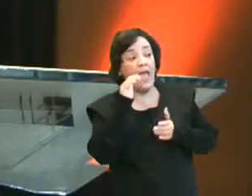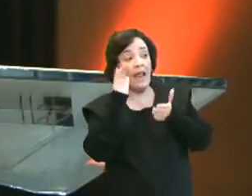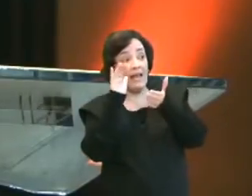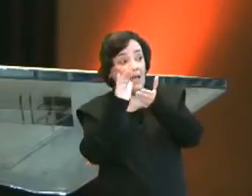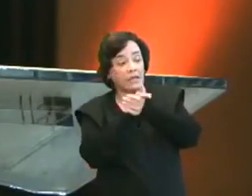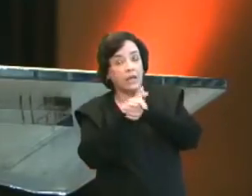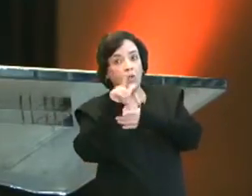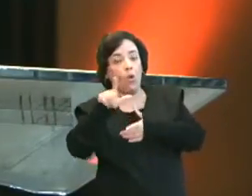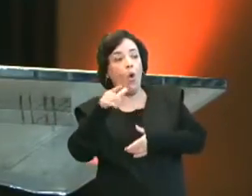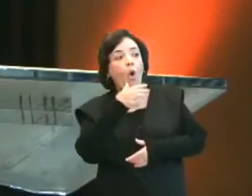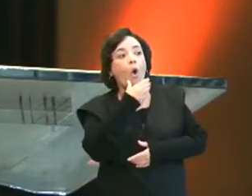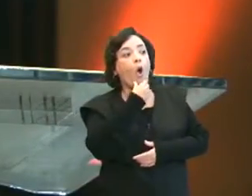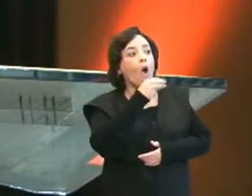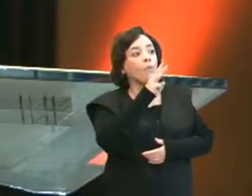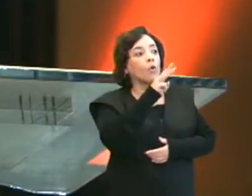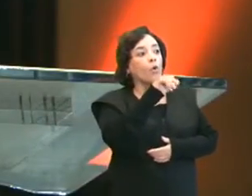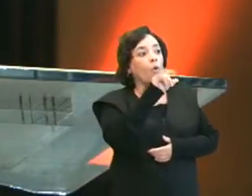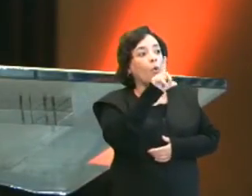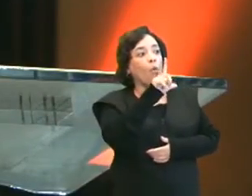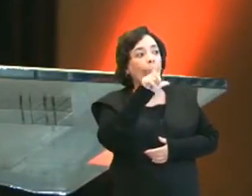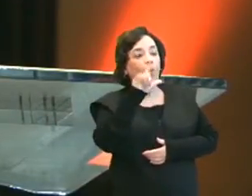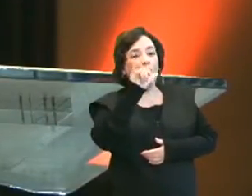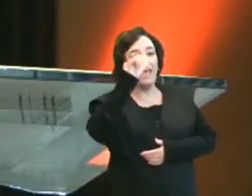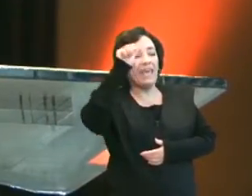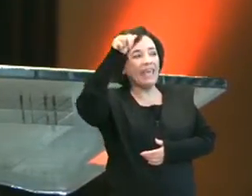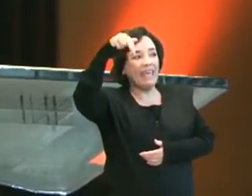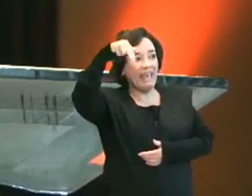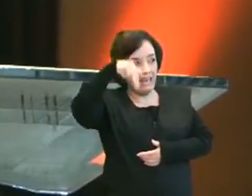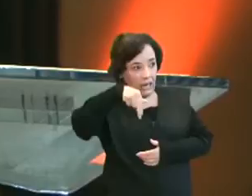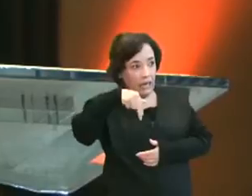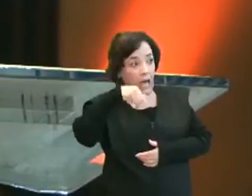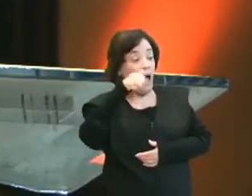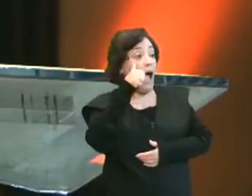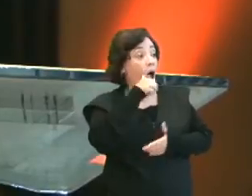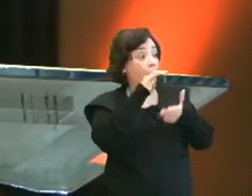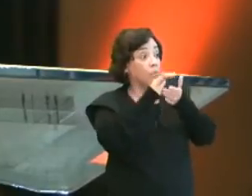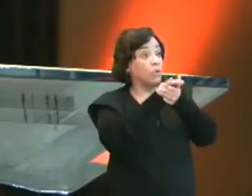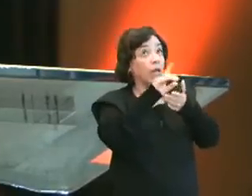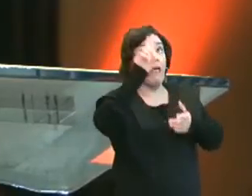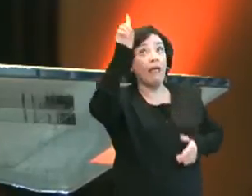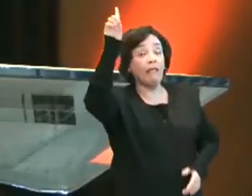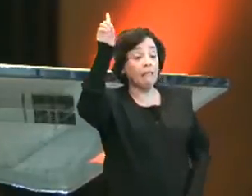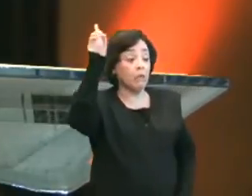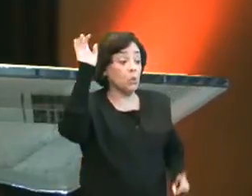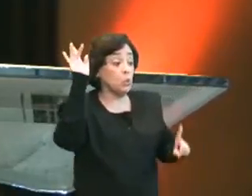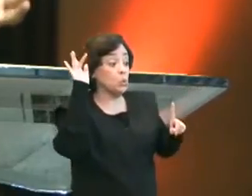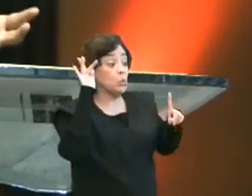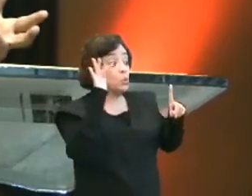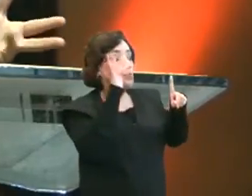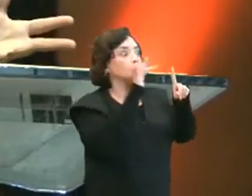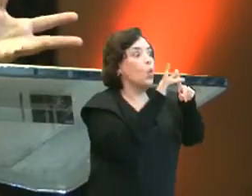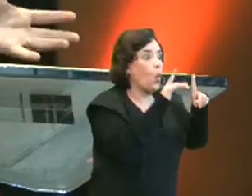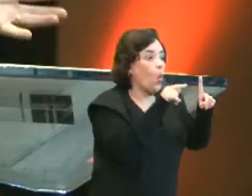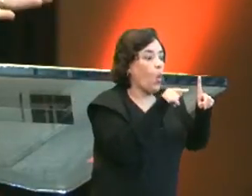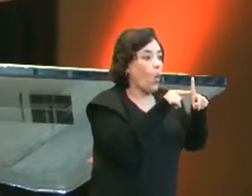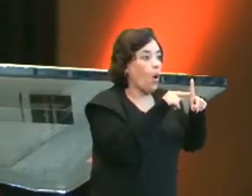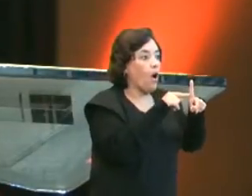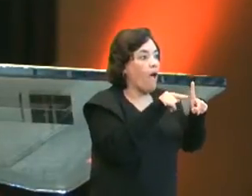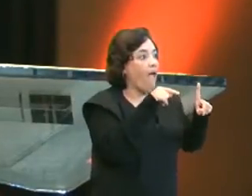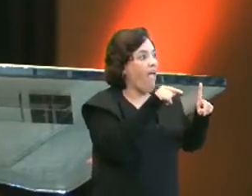durante aqueles cultos de oração, ela recebe um toque do poder de Deus. E ela nunca tinha tocado